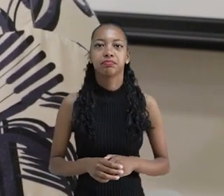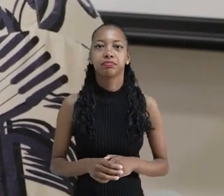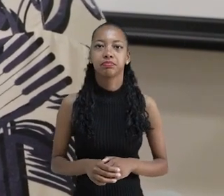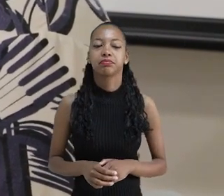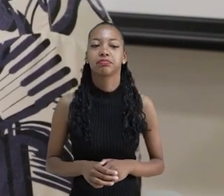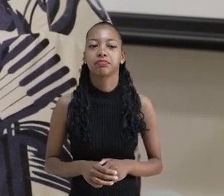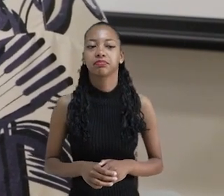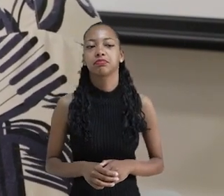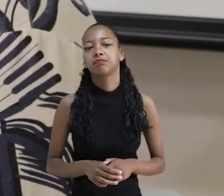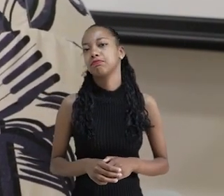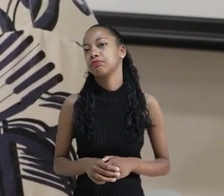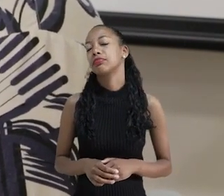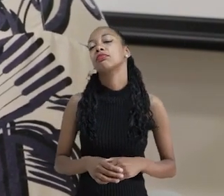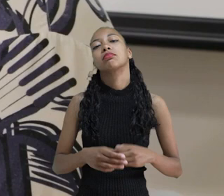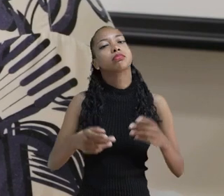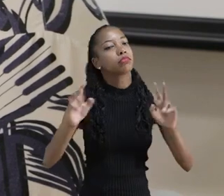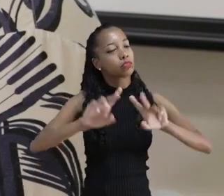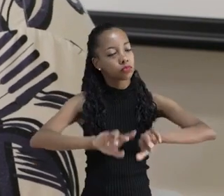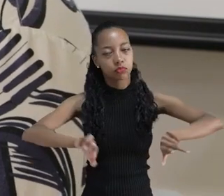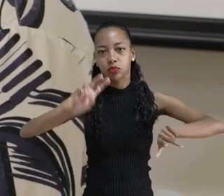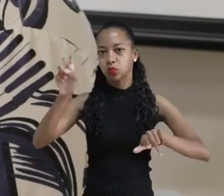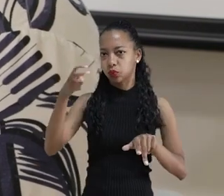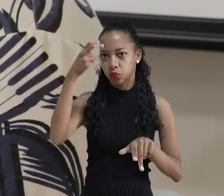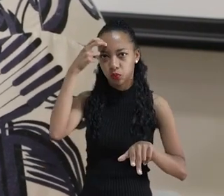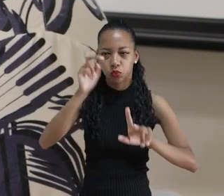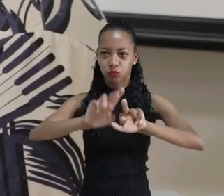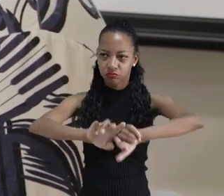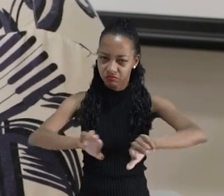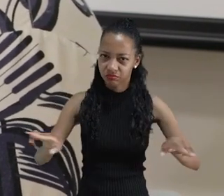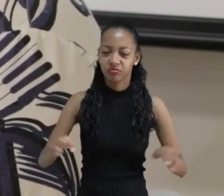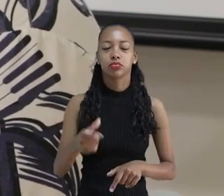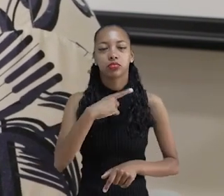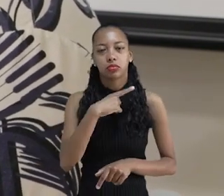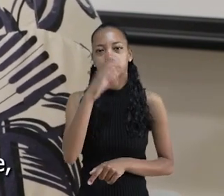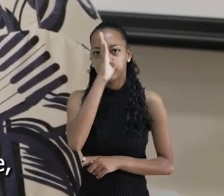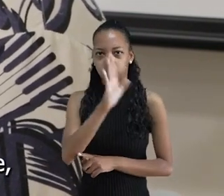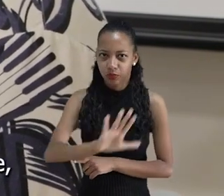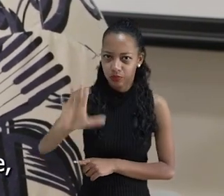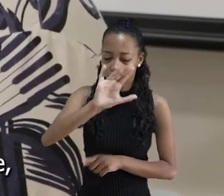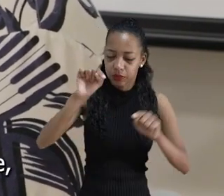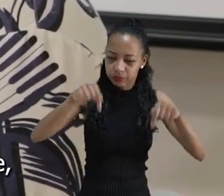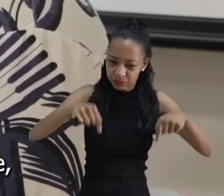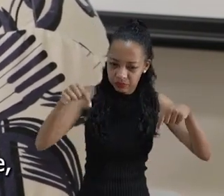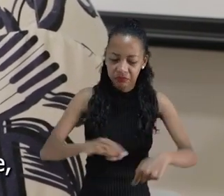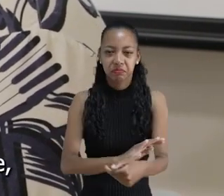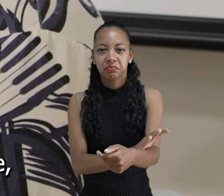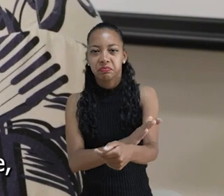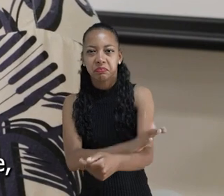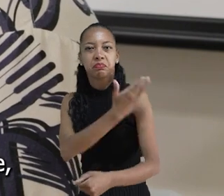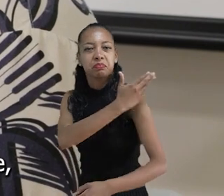ifá gravada na memória odu por em cada pai e mãe de santo esse país racista